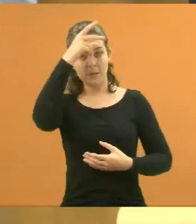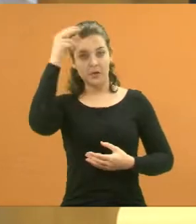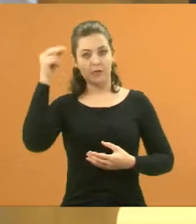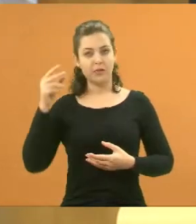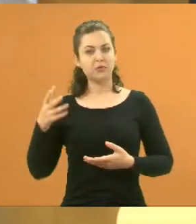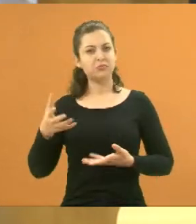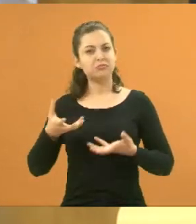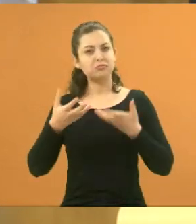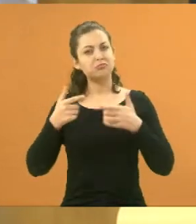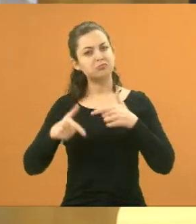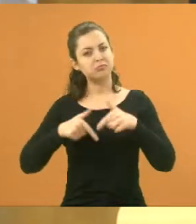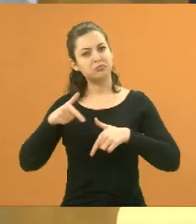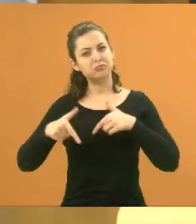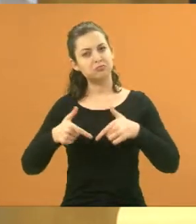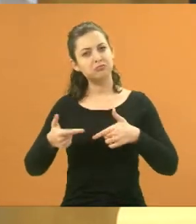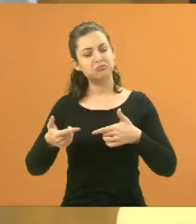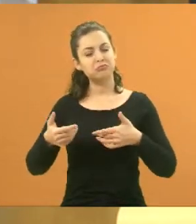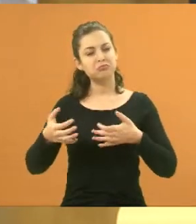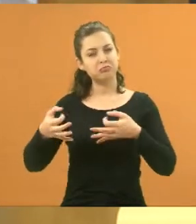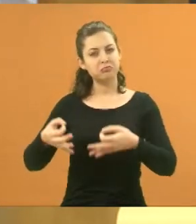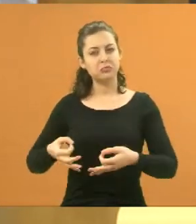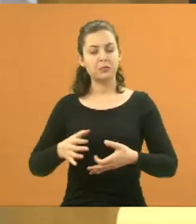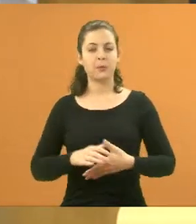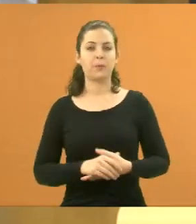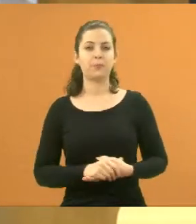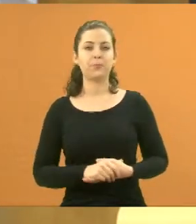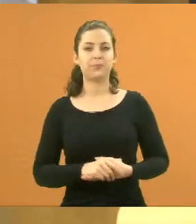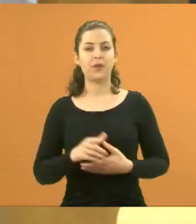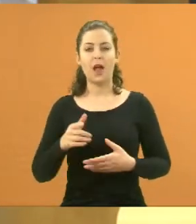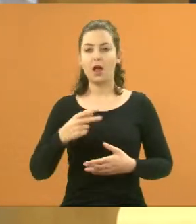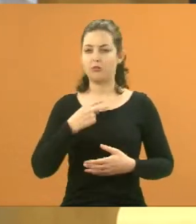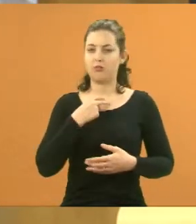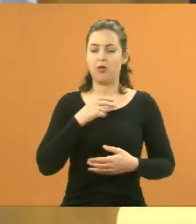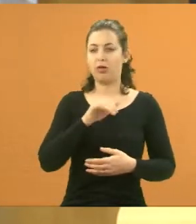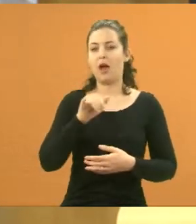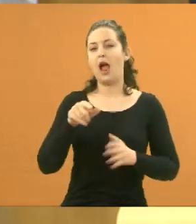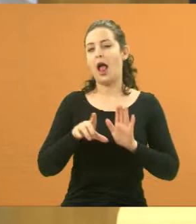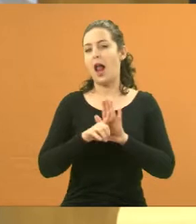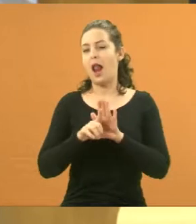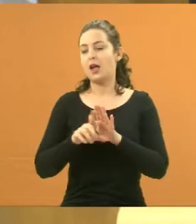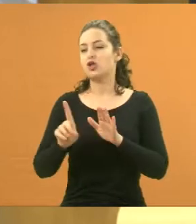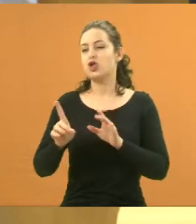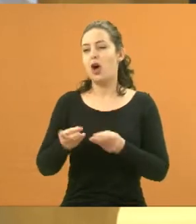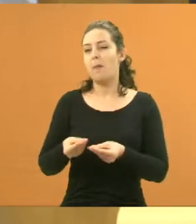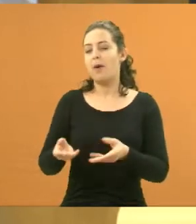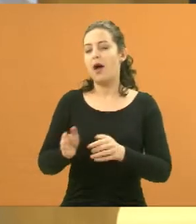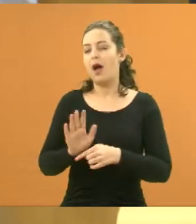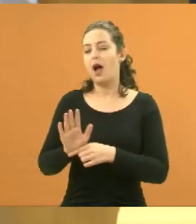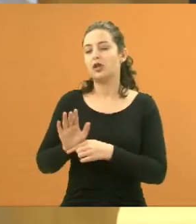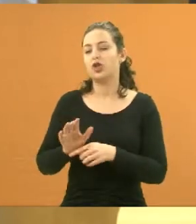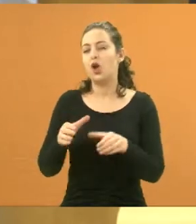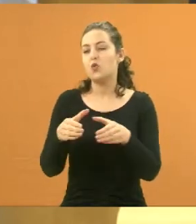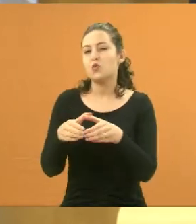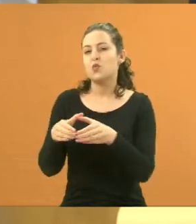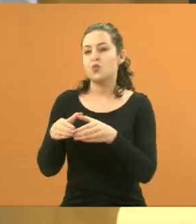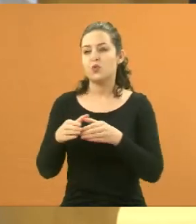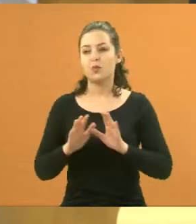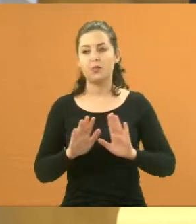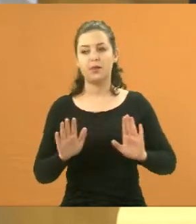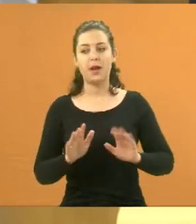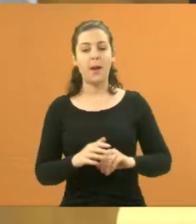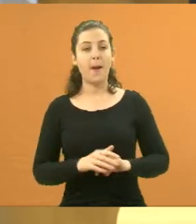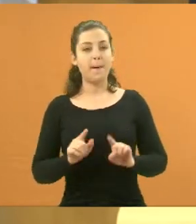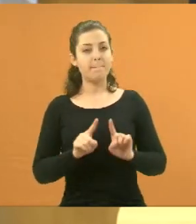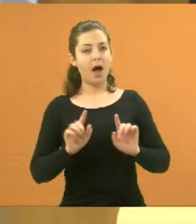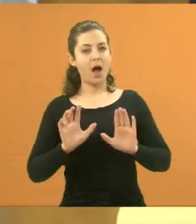boa intenção. Eu não quero aqui ser leviano e dizer que essa lei é para beneficiar A, B ou C. Mas da